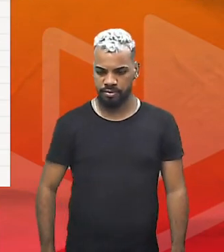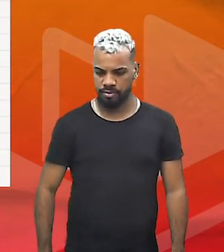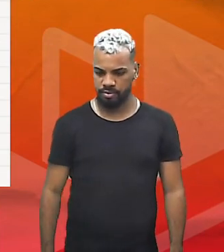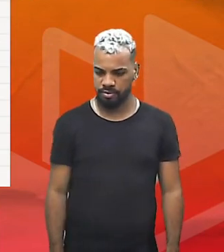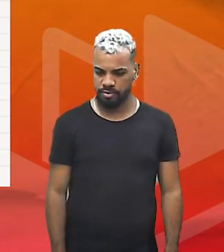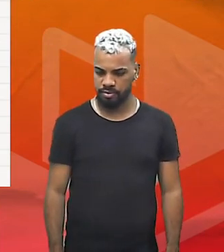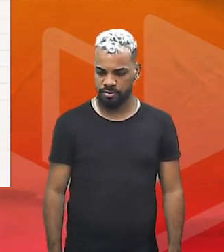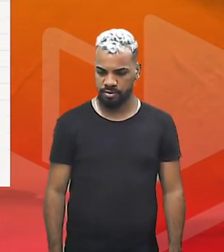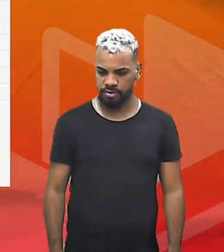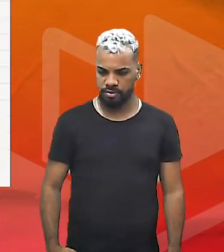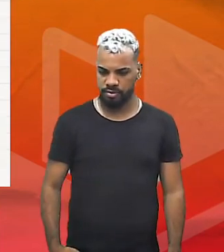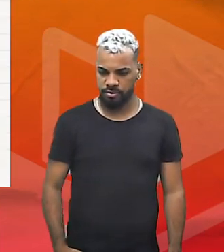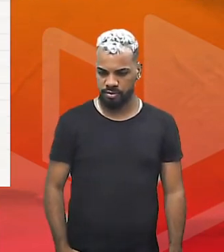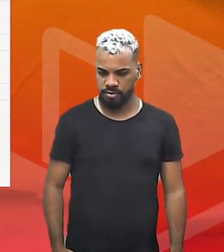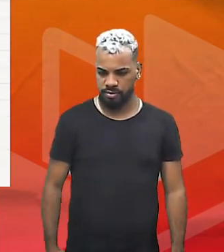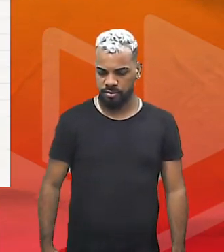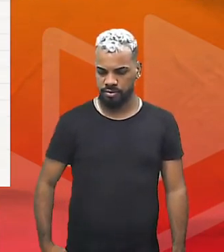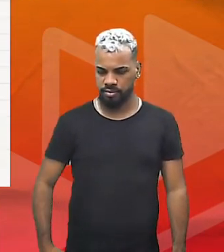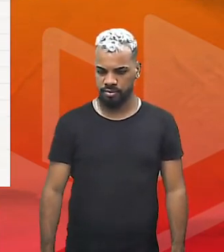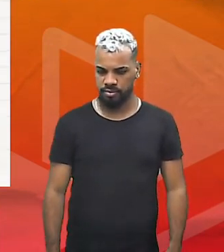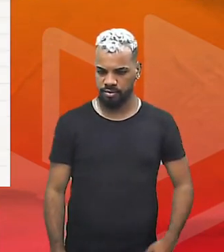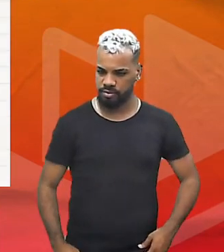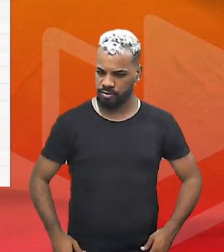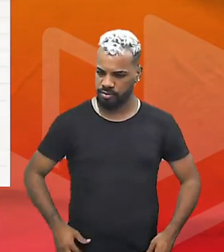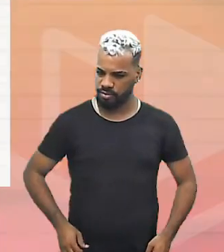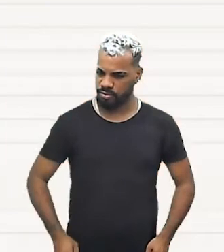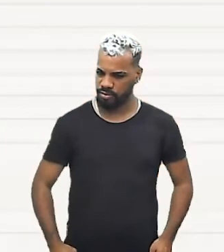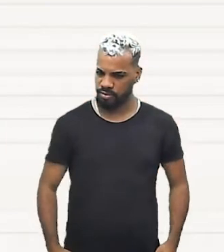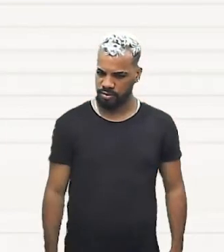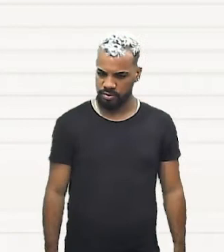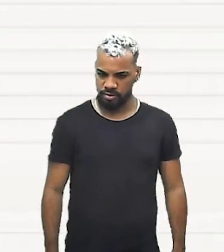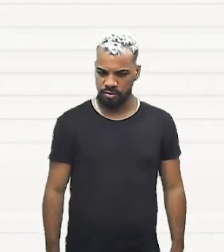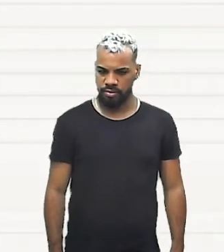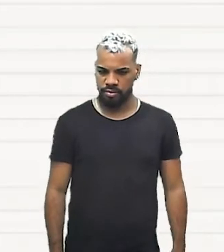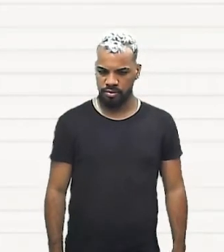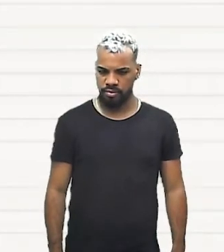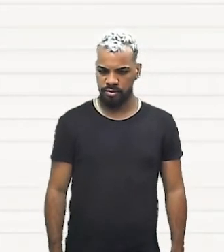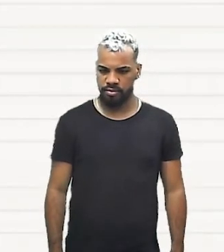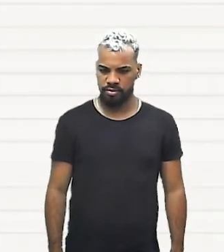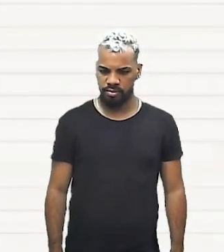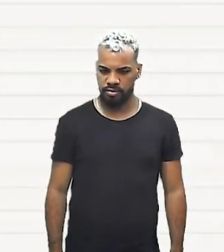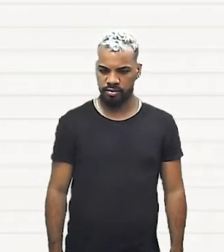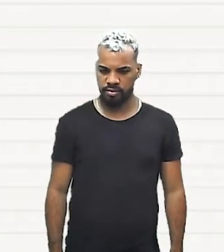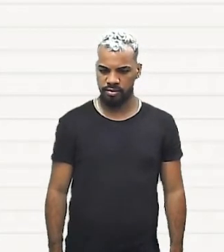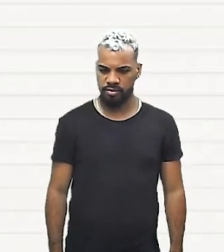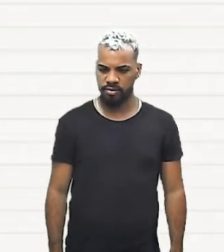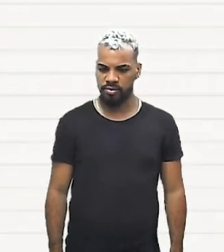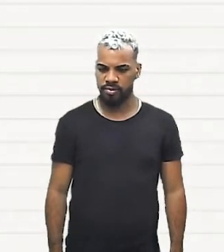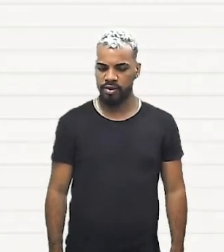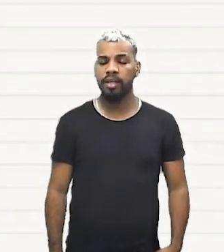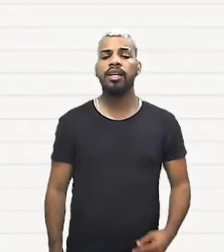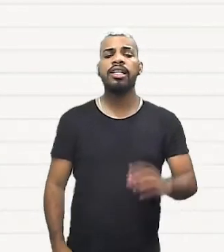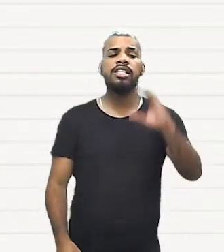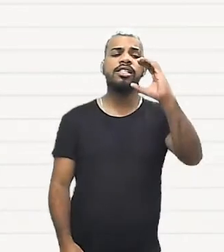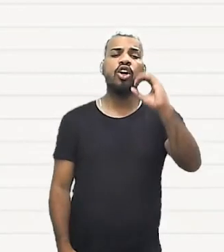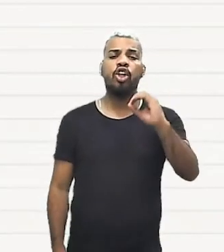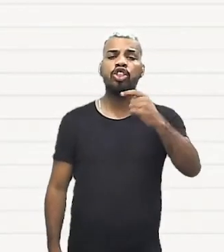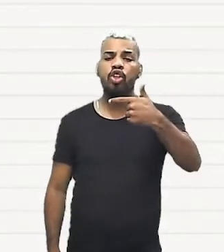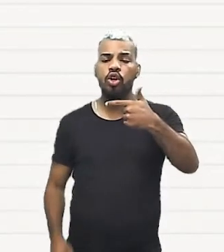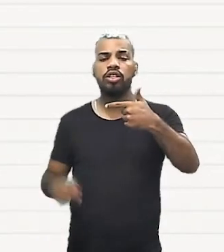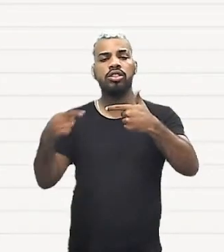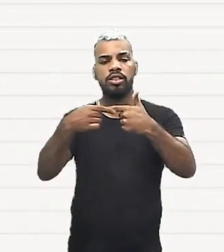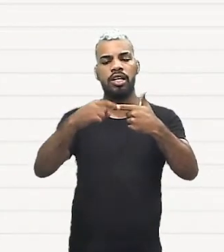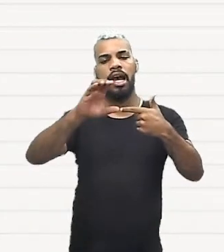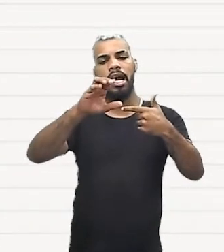CO2 ó gás carbônico e aqui eu vou liberar um gás carbônico a gente quer outro segredo massa